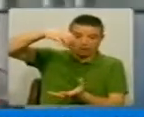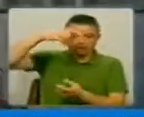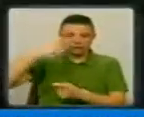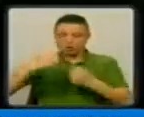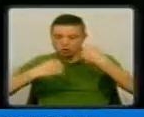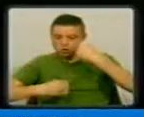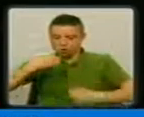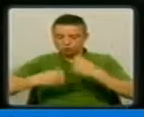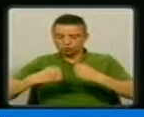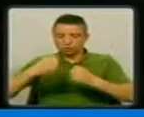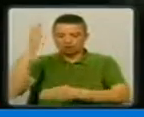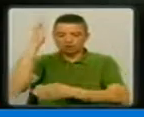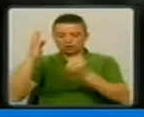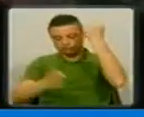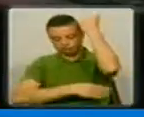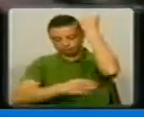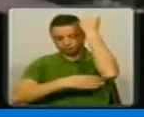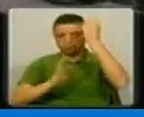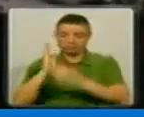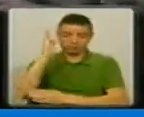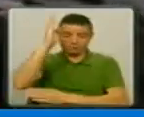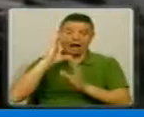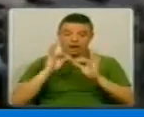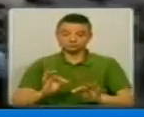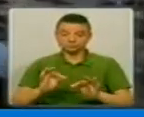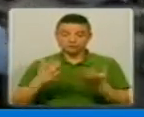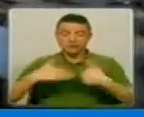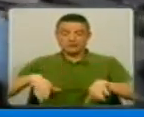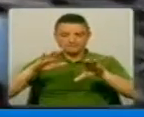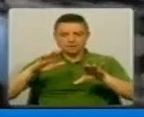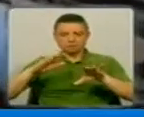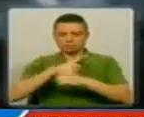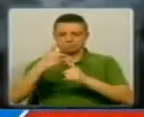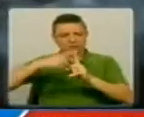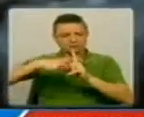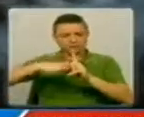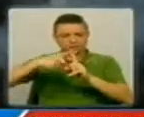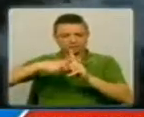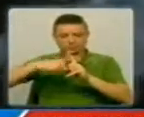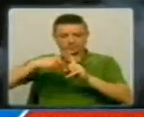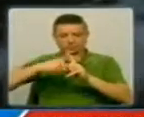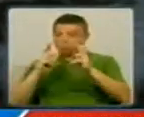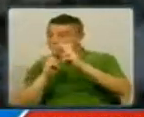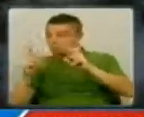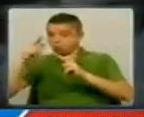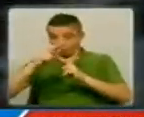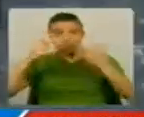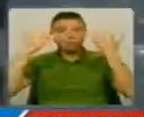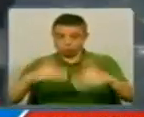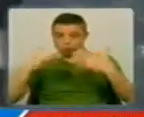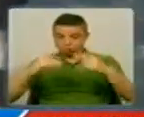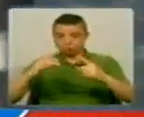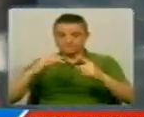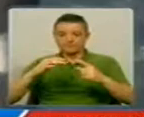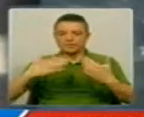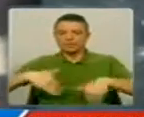motor de um vai-vem espacial, mas ao contrário. Enquanto no vai-vem espacial, que está habituado a lidar com temperaturas extremamente elevadas e com uma